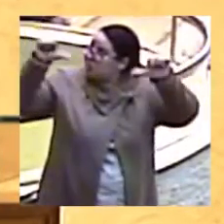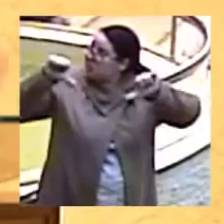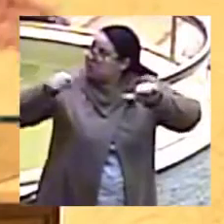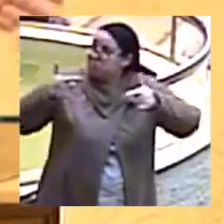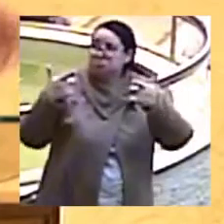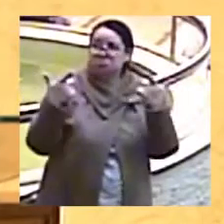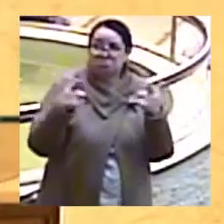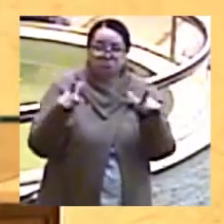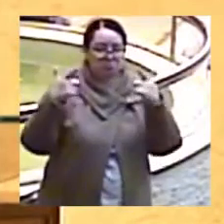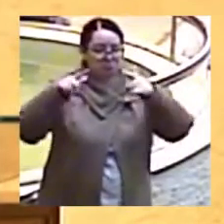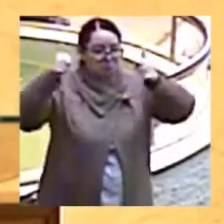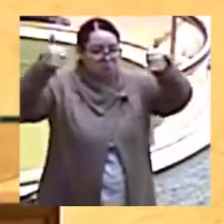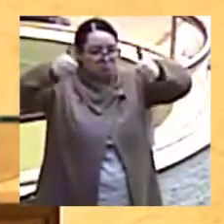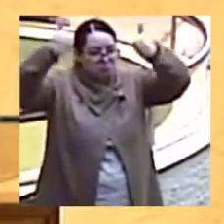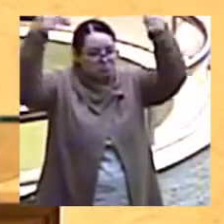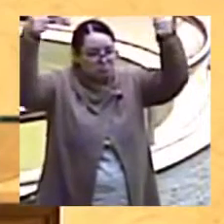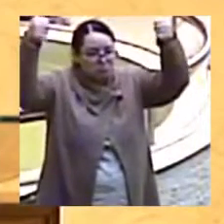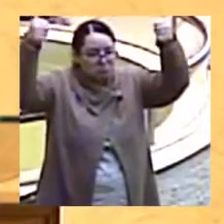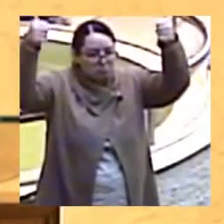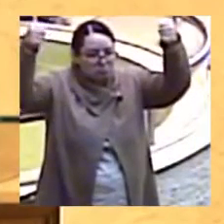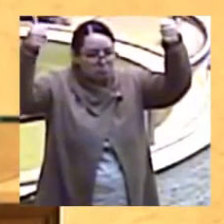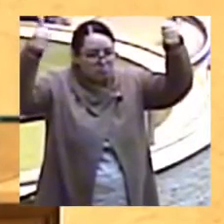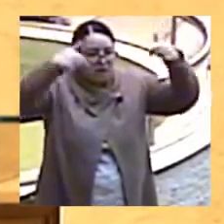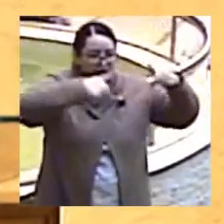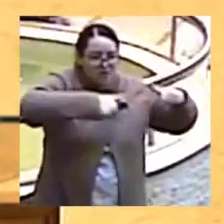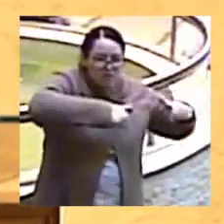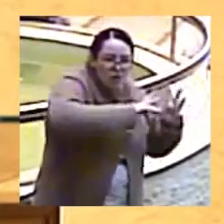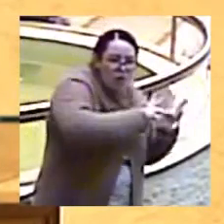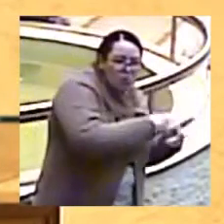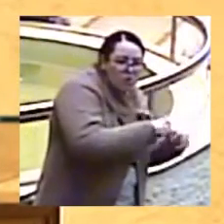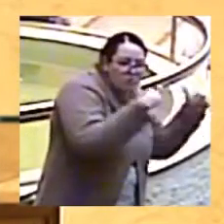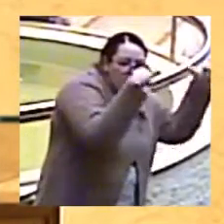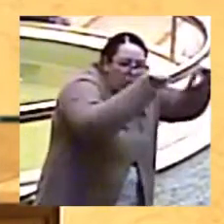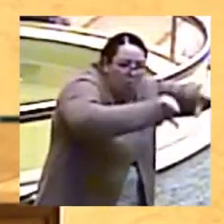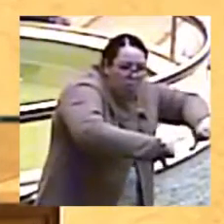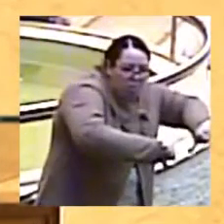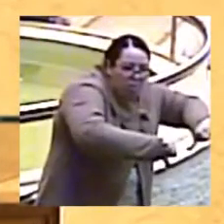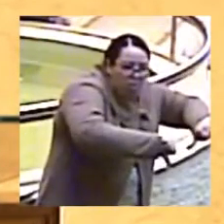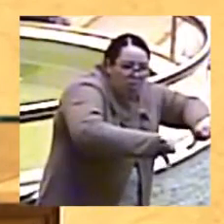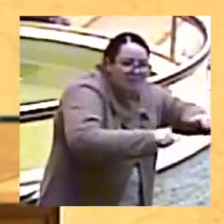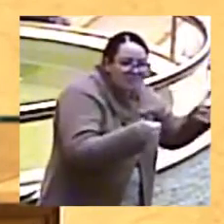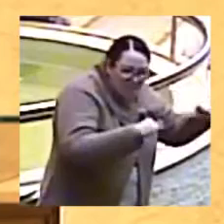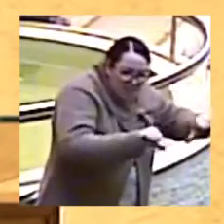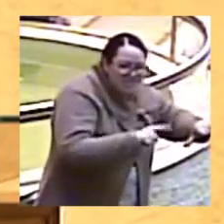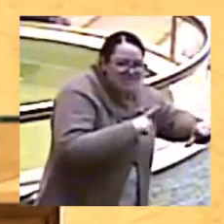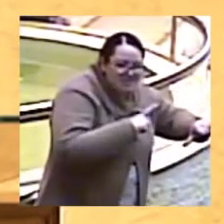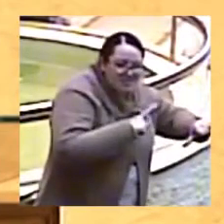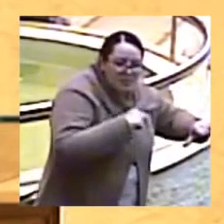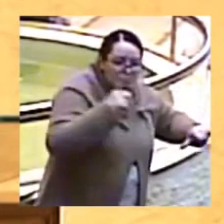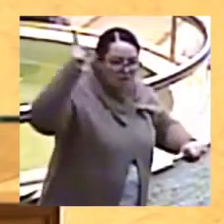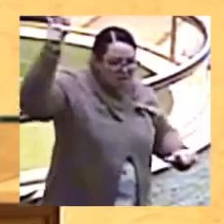A terra, está em crise, mas, lá, onde, é o trono, de Deus, não há crise.